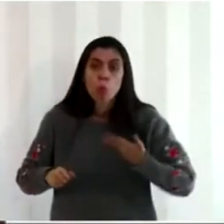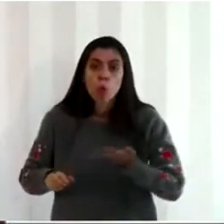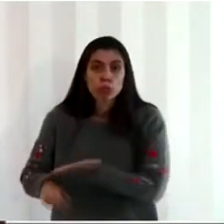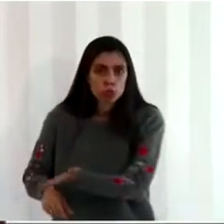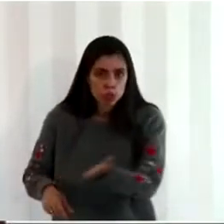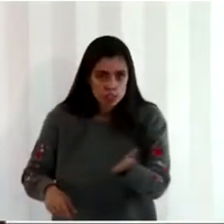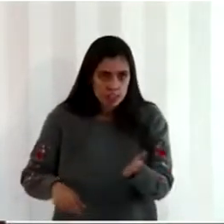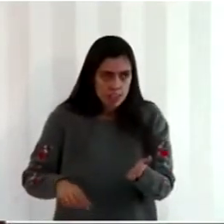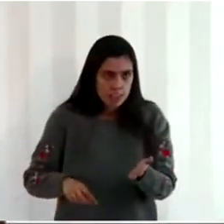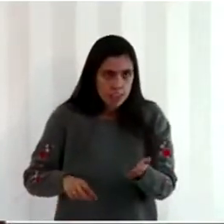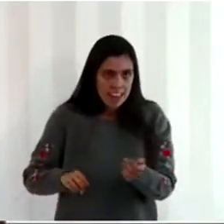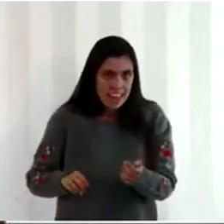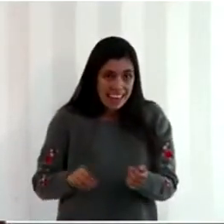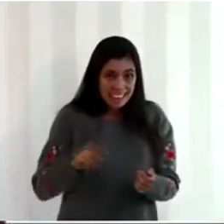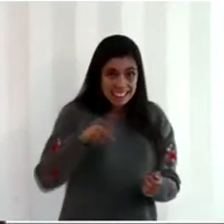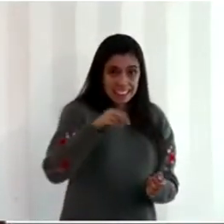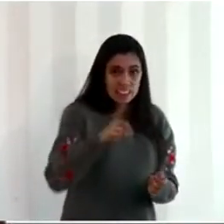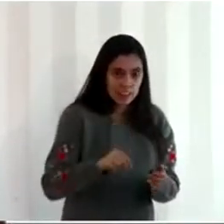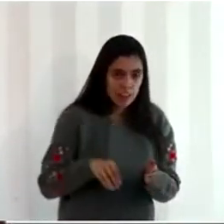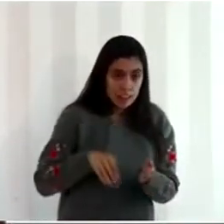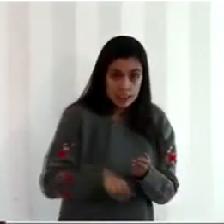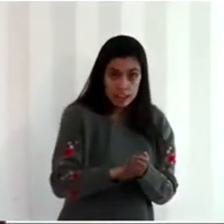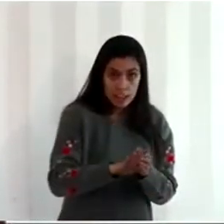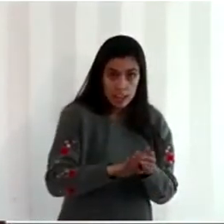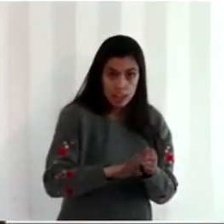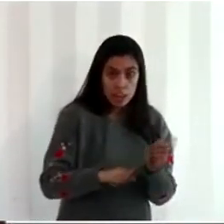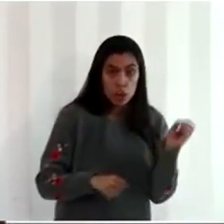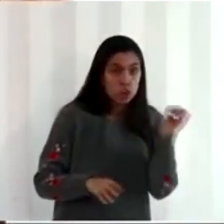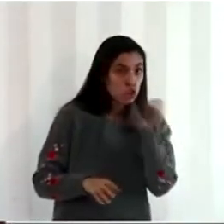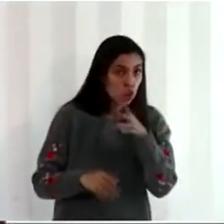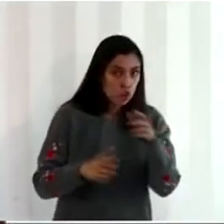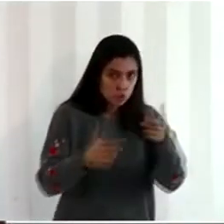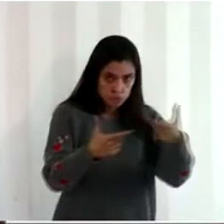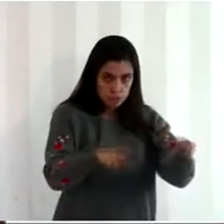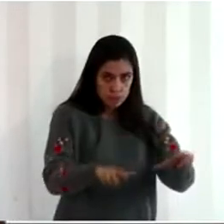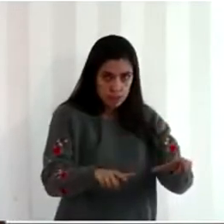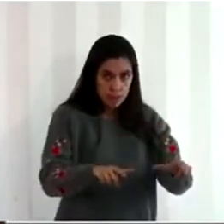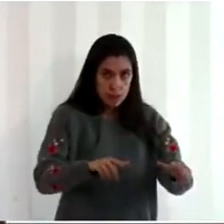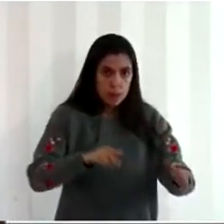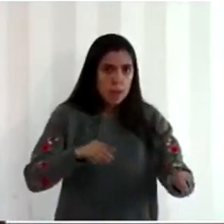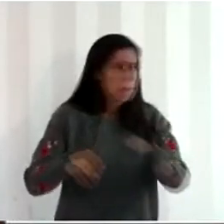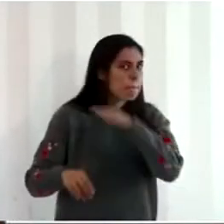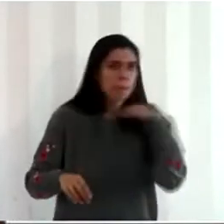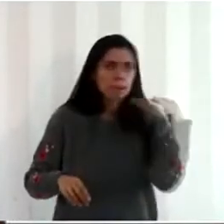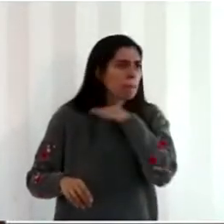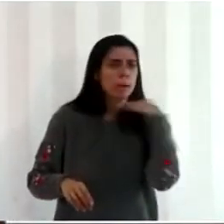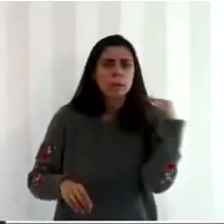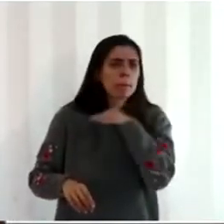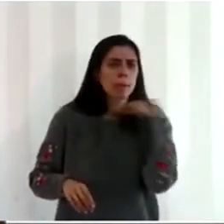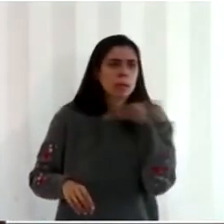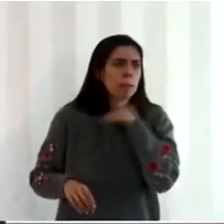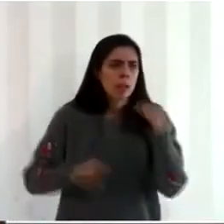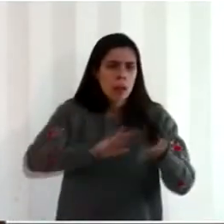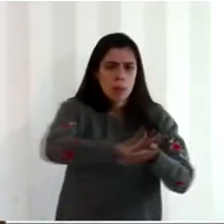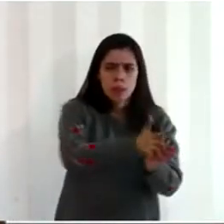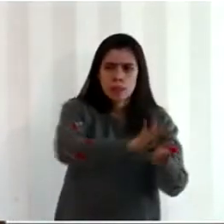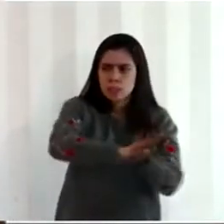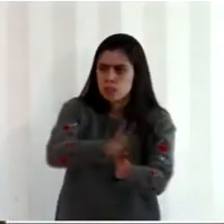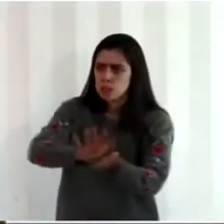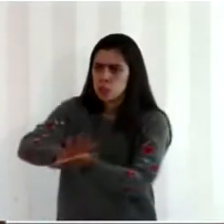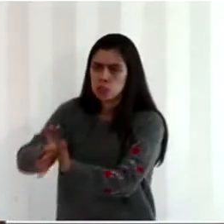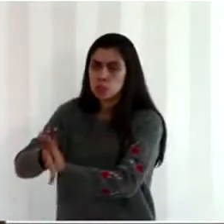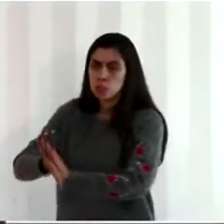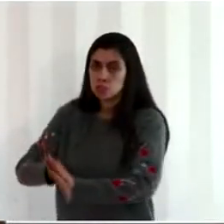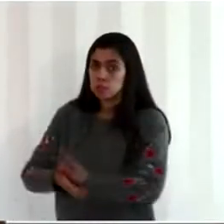animais. Ainda bem que você falou, é o povo, você sabe, né? O povo veio, falou: como assim, vai matar esse boi, vai destruir?